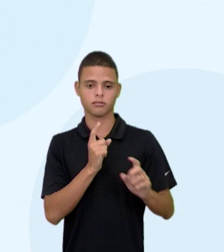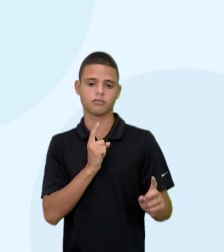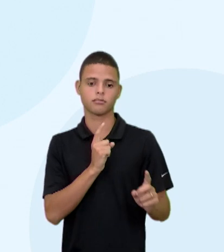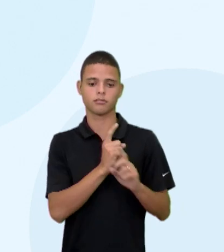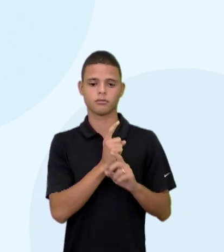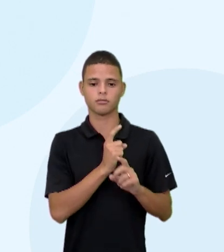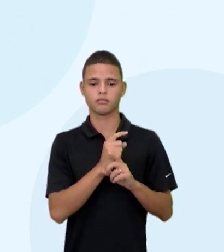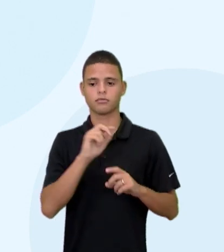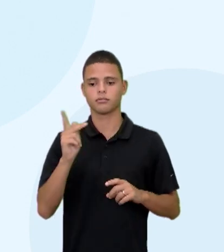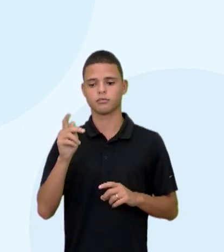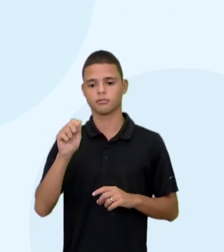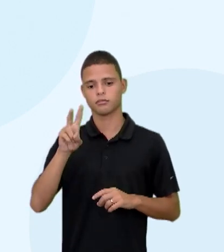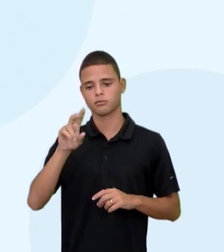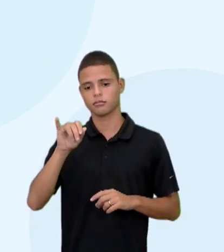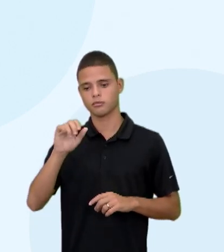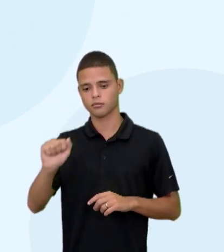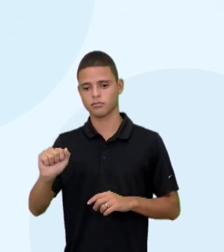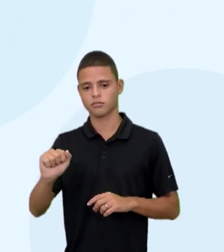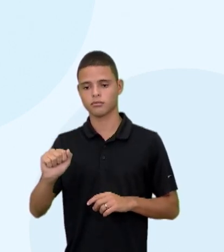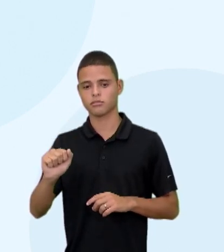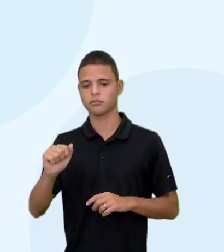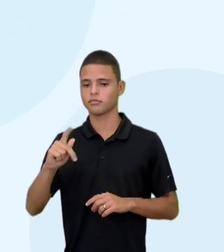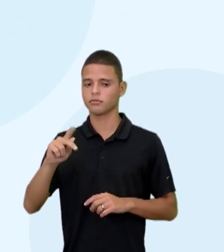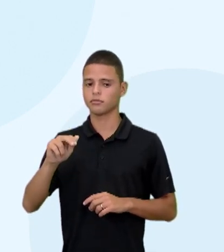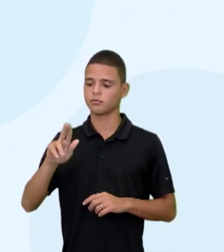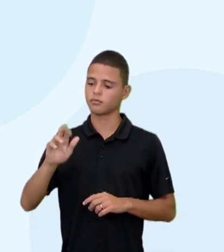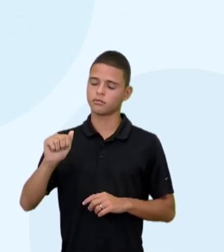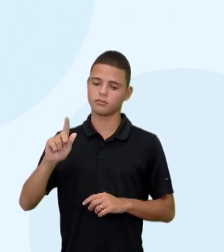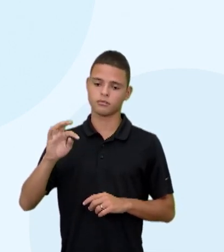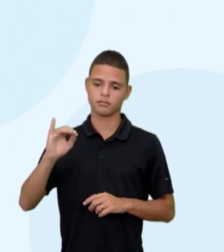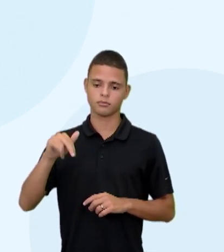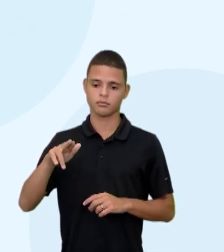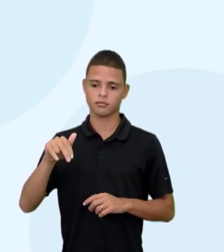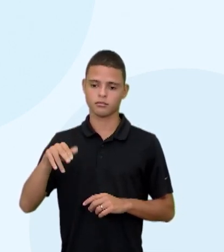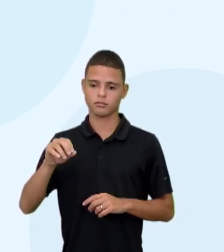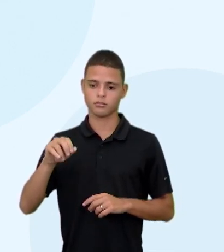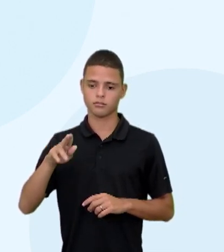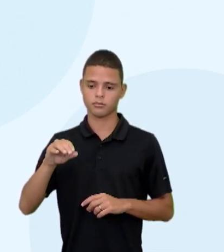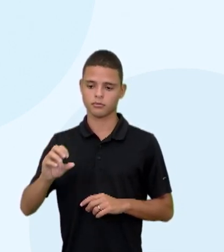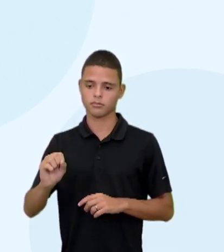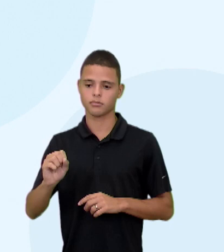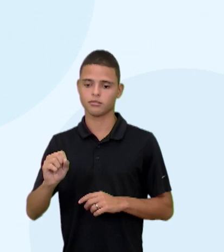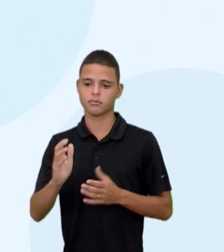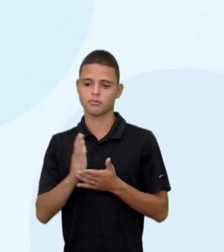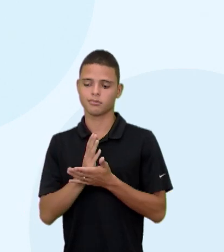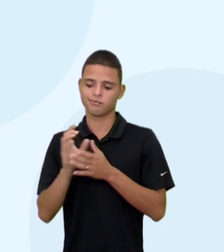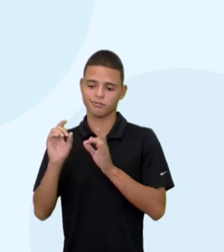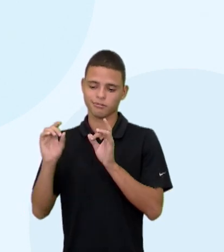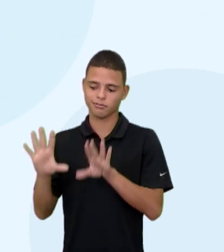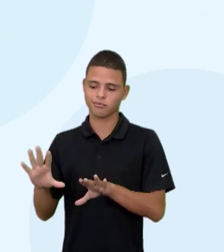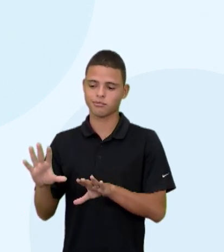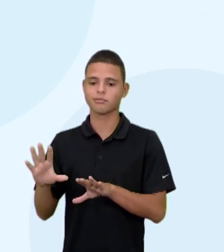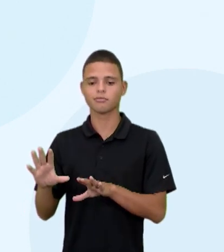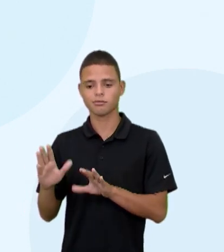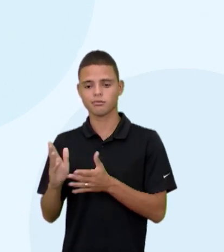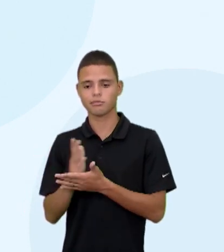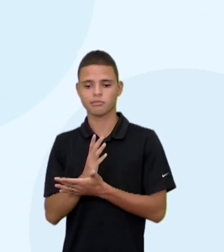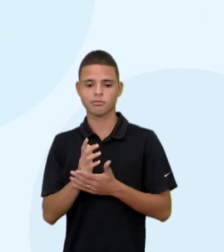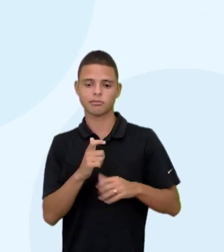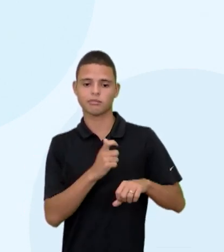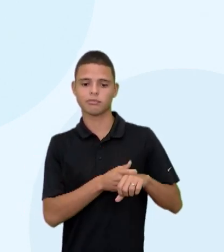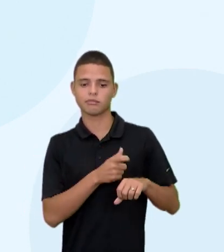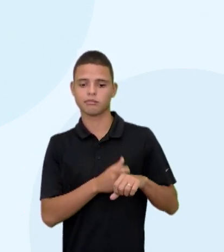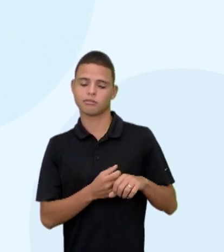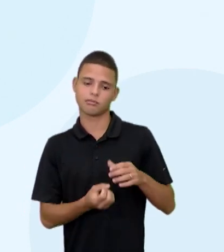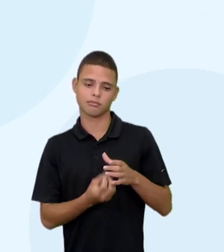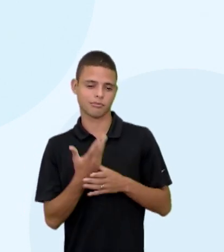pelos geólogos, né? Denominada aí plastiglomerado, uma matriz de plástico com clastos e seixos de plásticos, que a